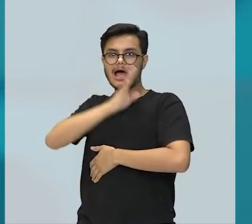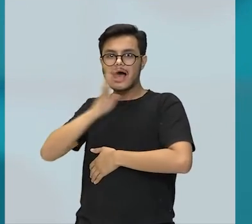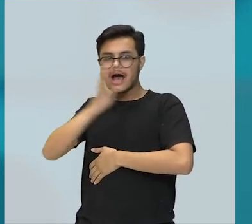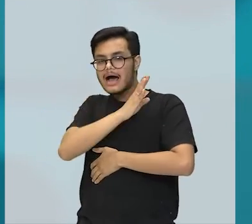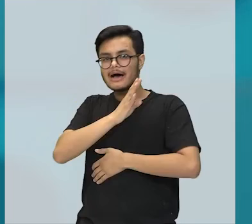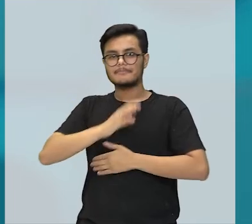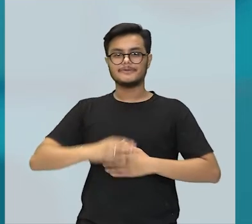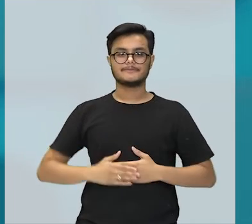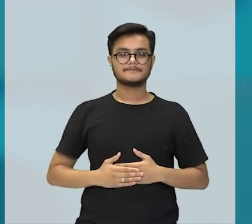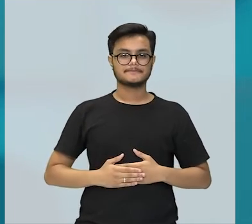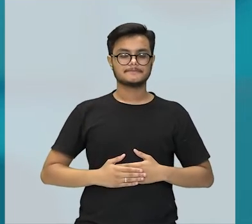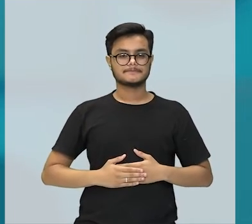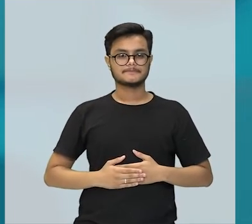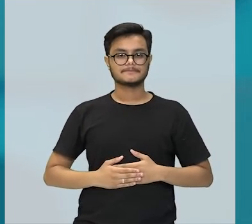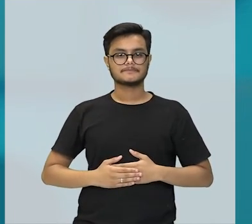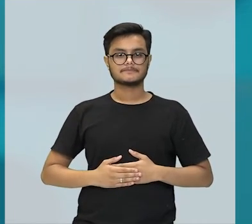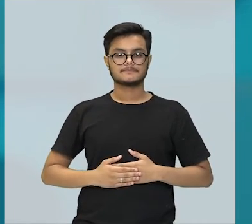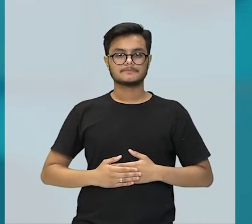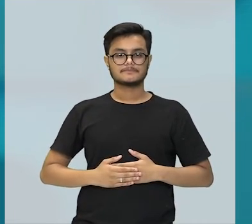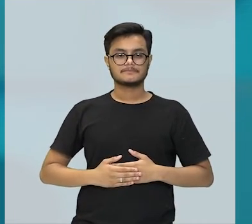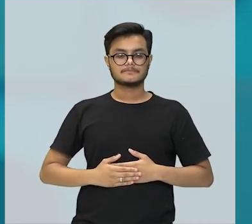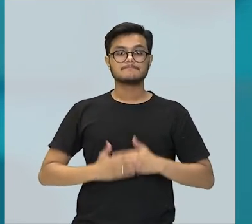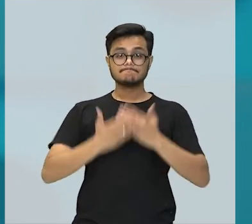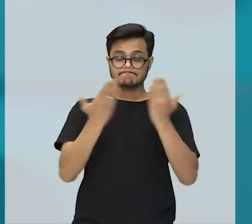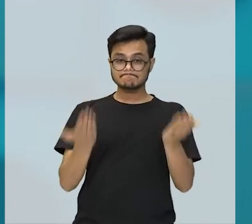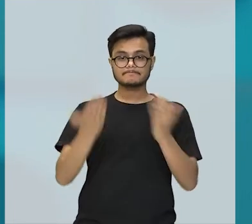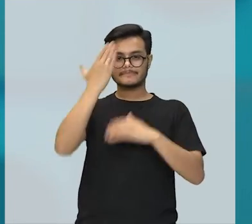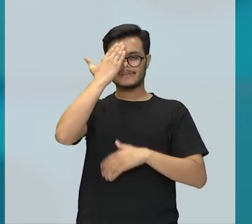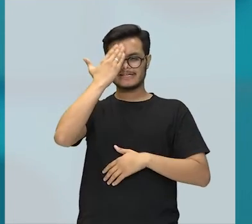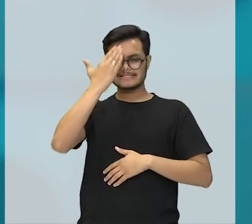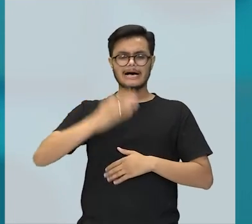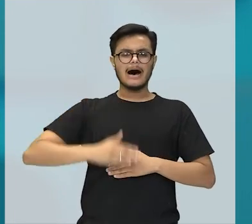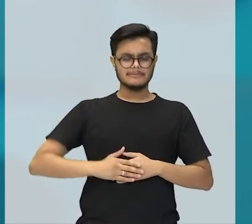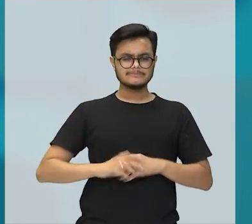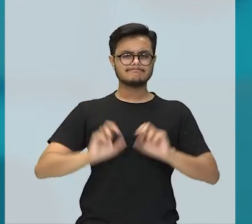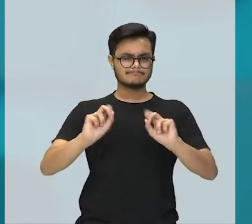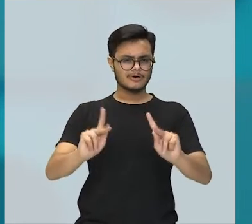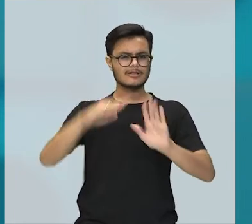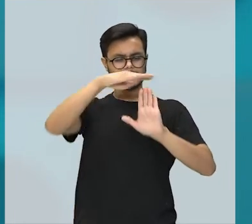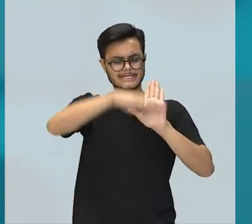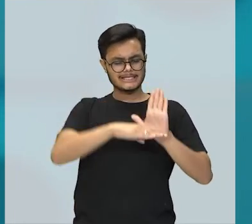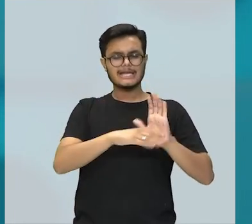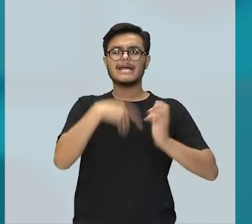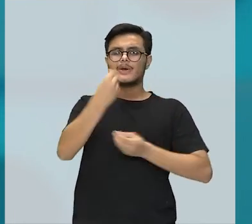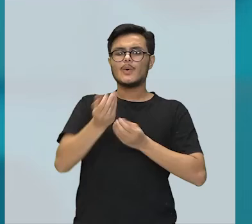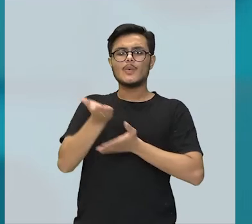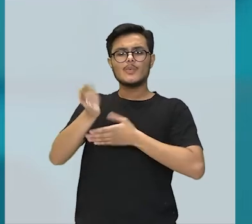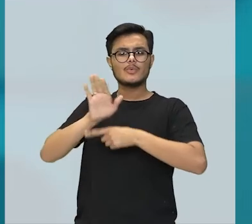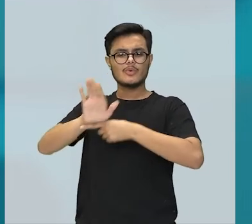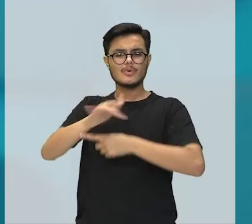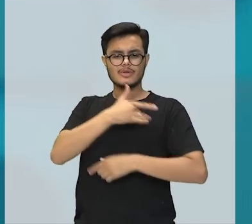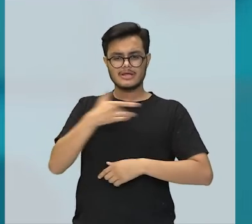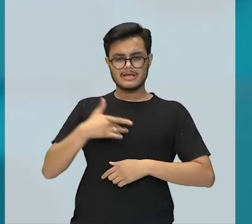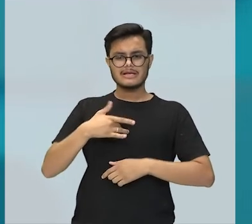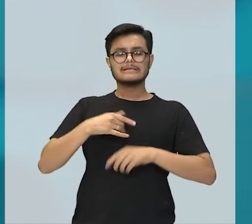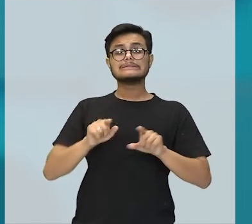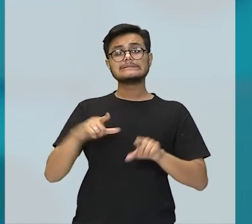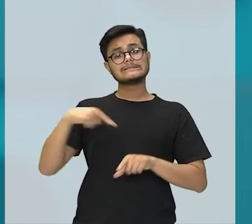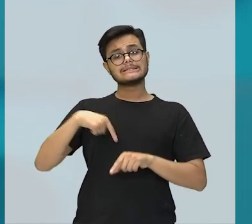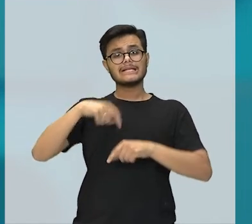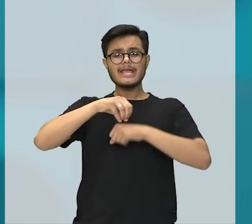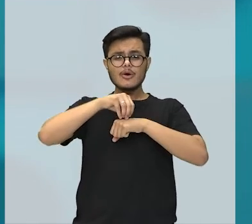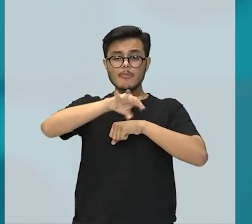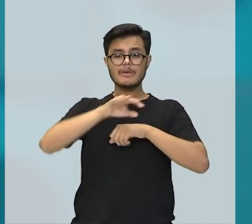de acidente. Bom, agora que vocês já sabem, né, sobre os primeiros socorros, eu trouxe aí dicas de